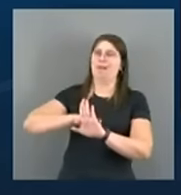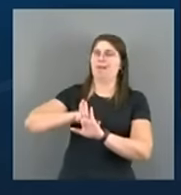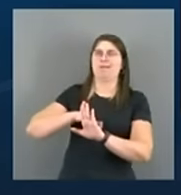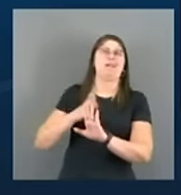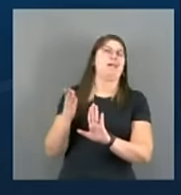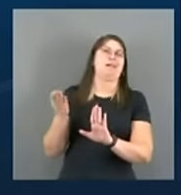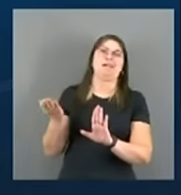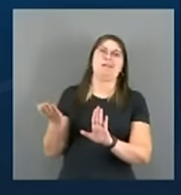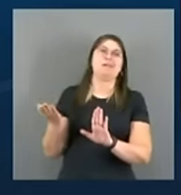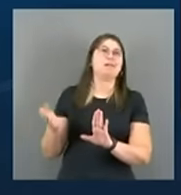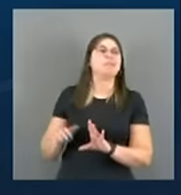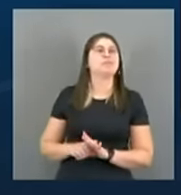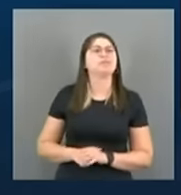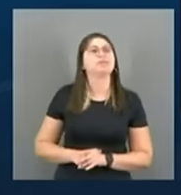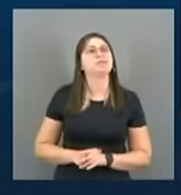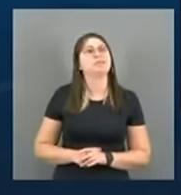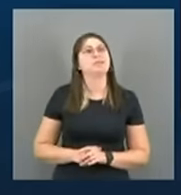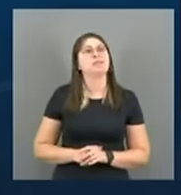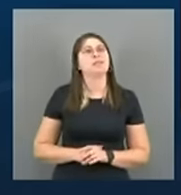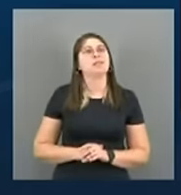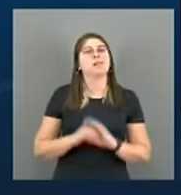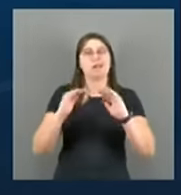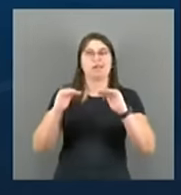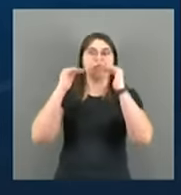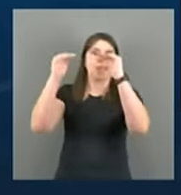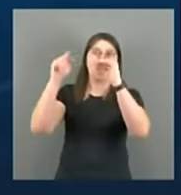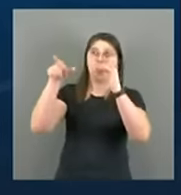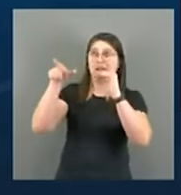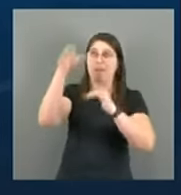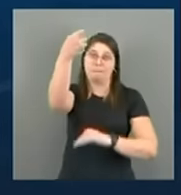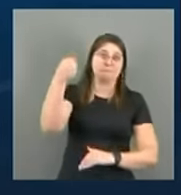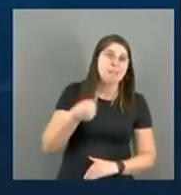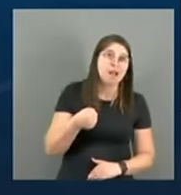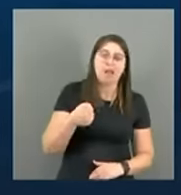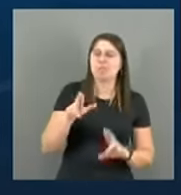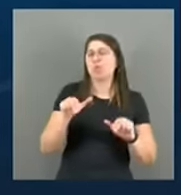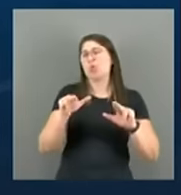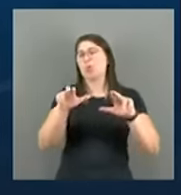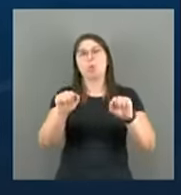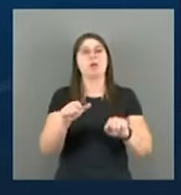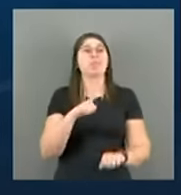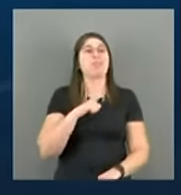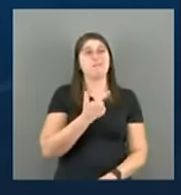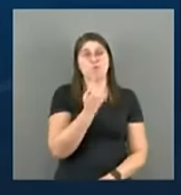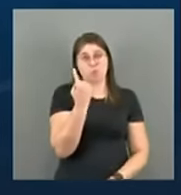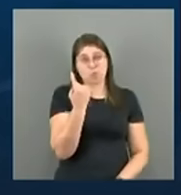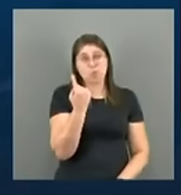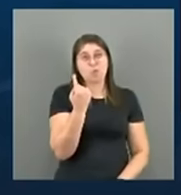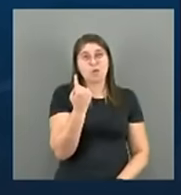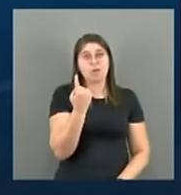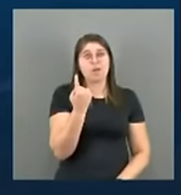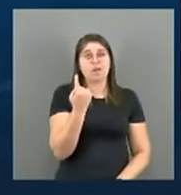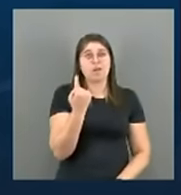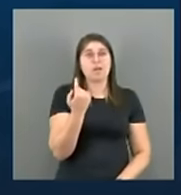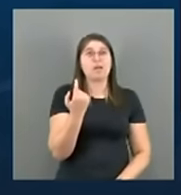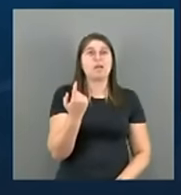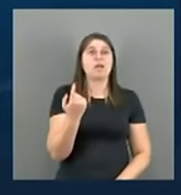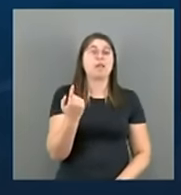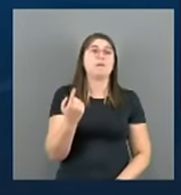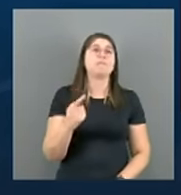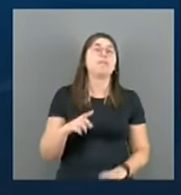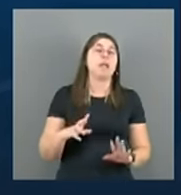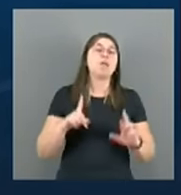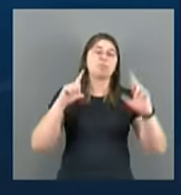tá? Os grandes não vai cair nunca, vai adiantar. Teve um grande aí que foi aí, com todo respeito, e hoje eu sempre